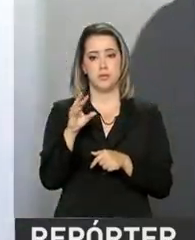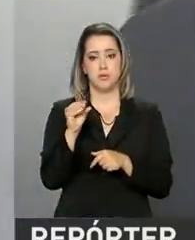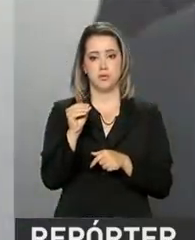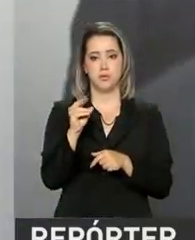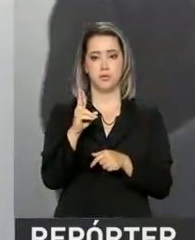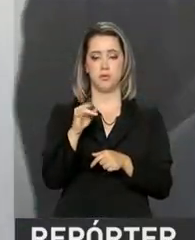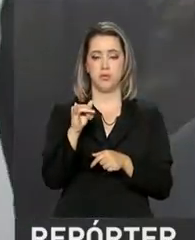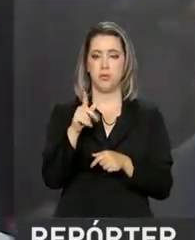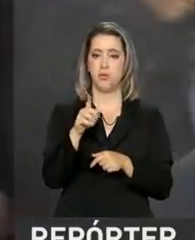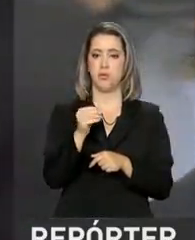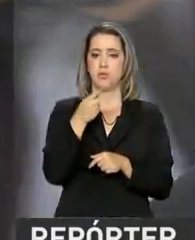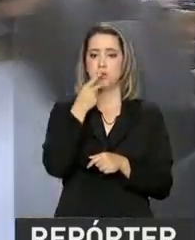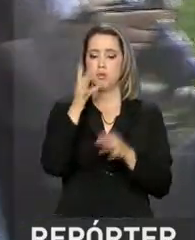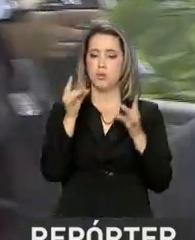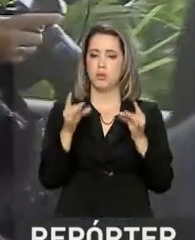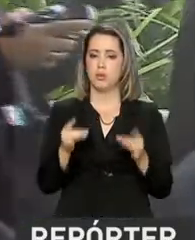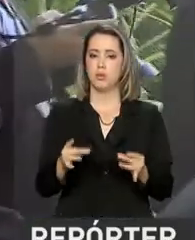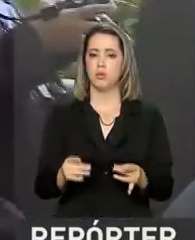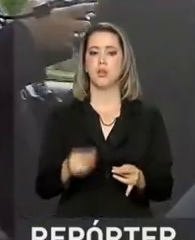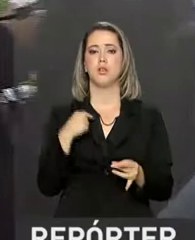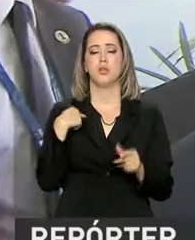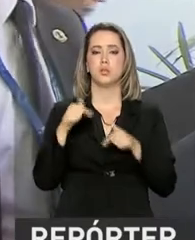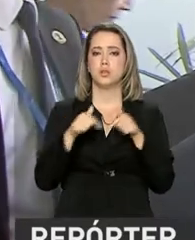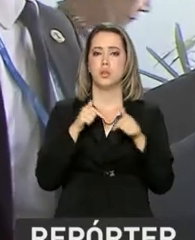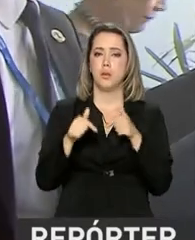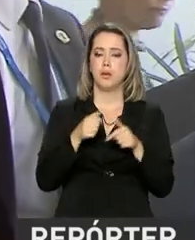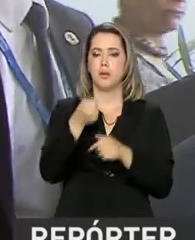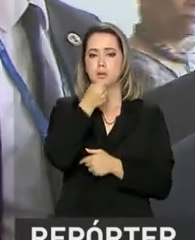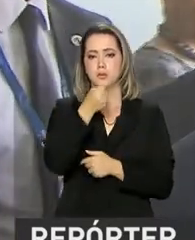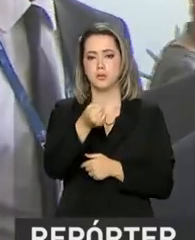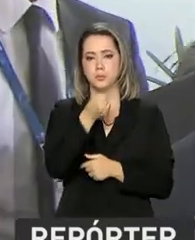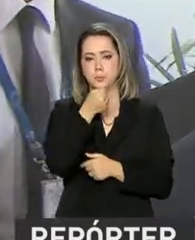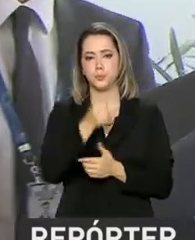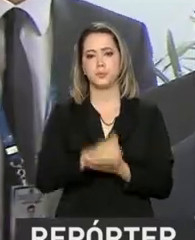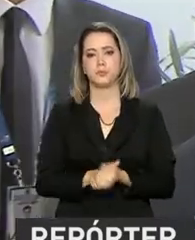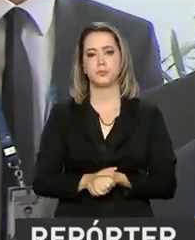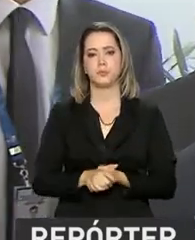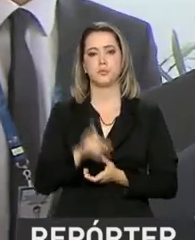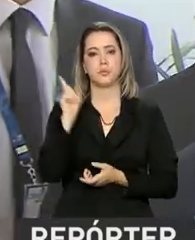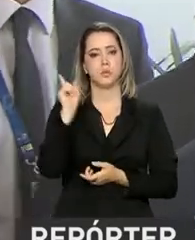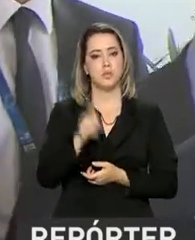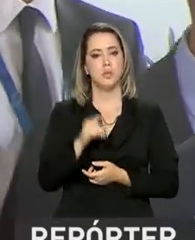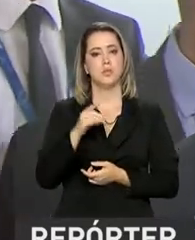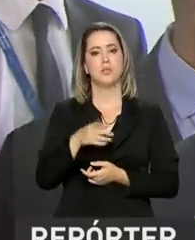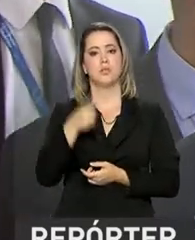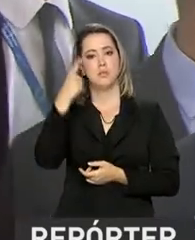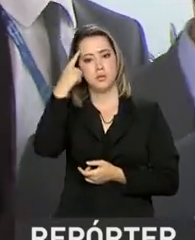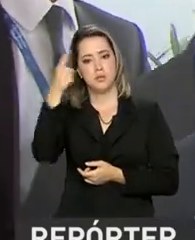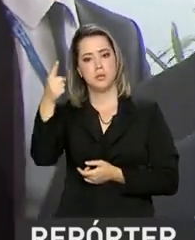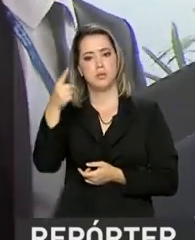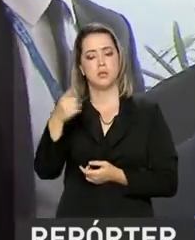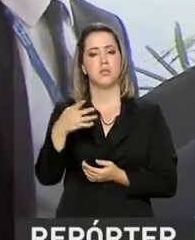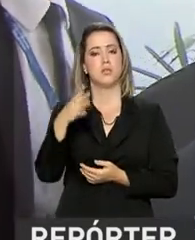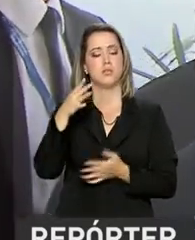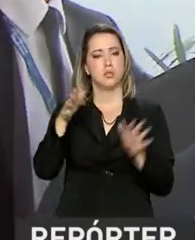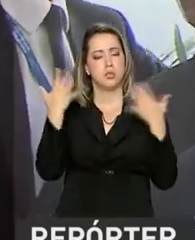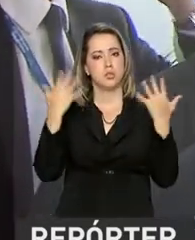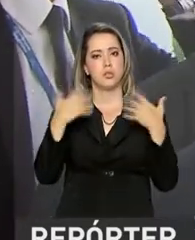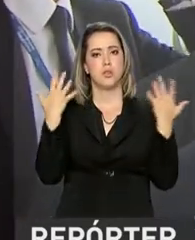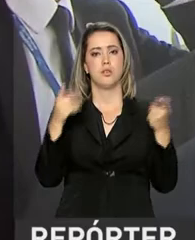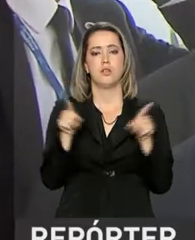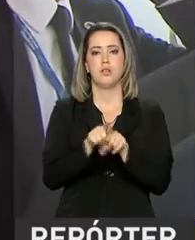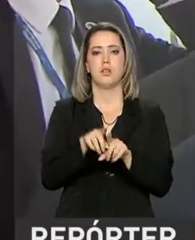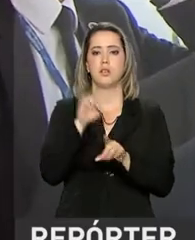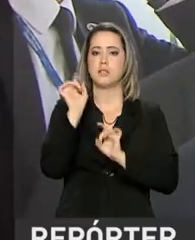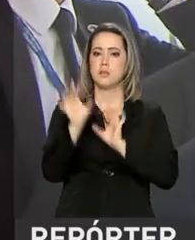destacou a trajetória do jornalista era uma muito inteligente e também muito além de muita alegria então ele era uma pessoa